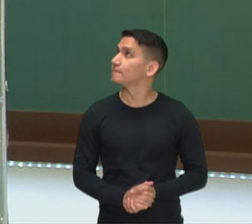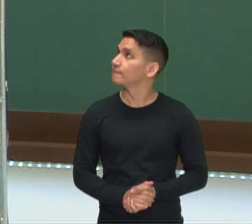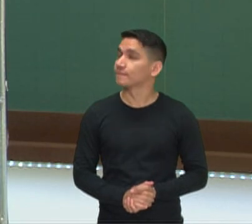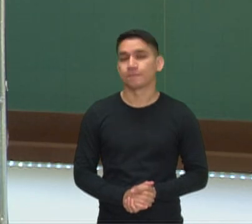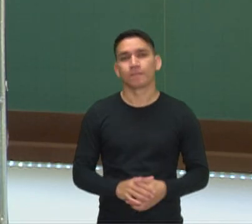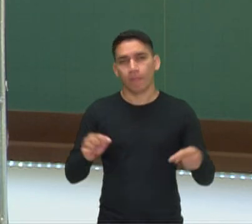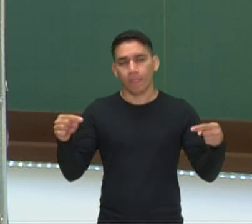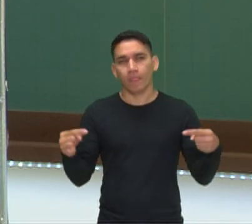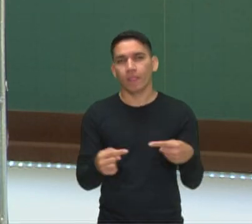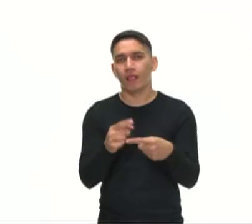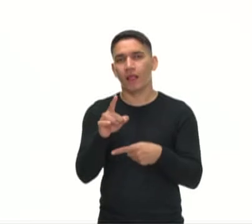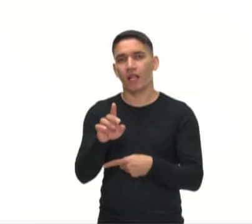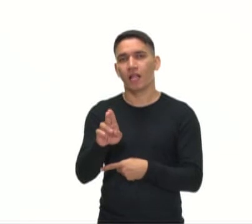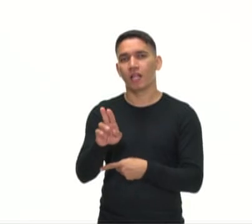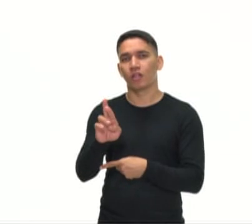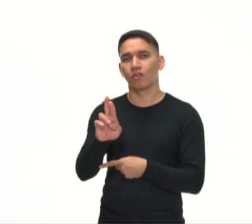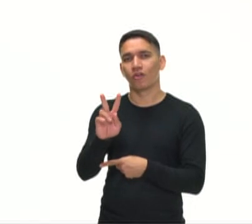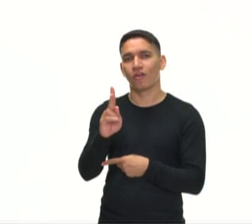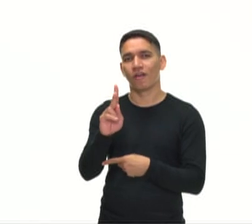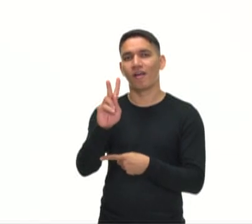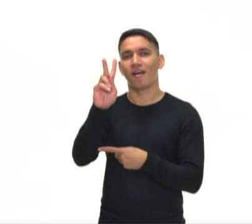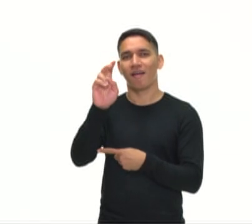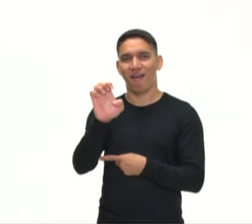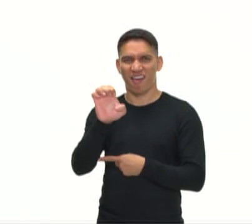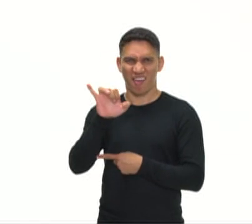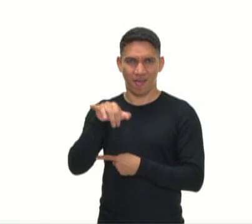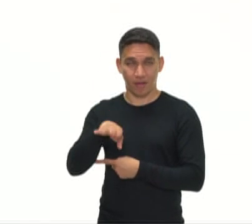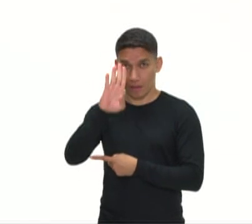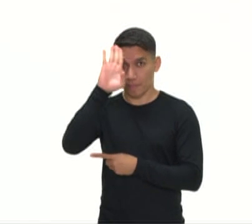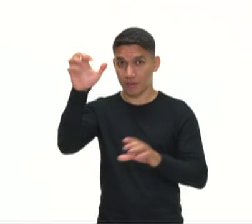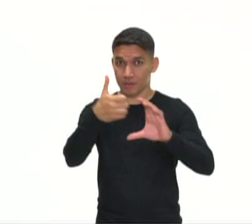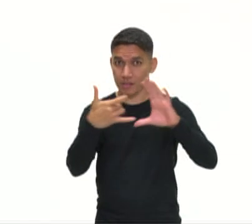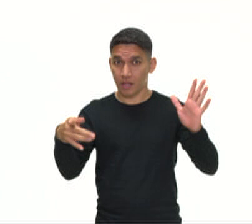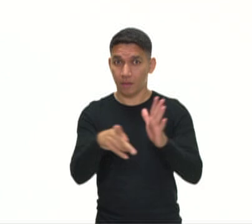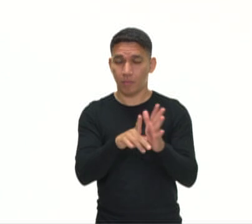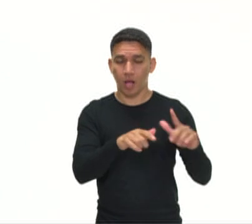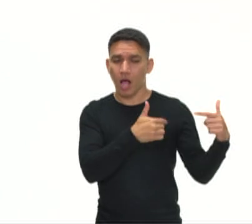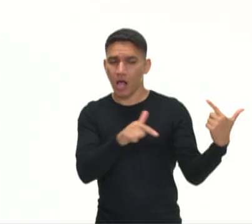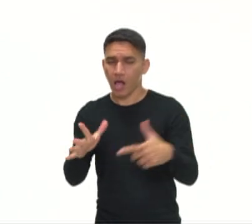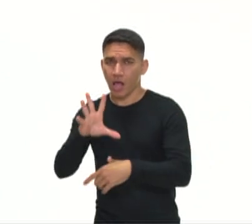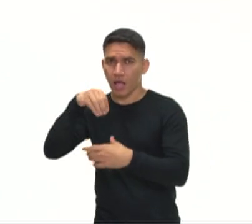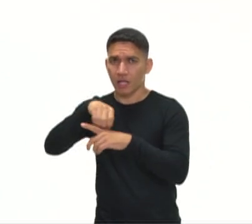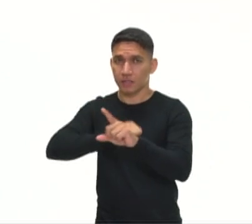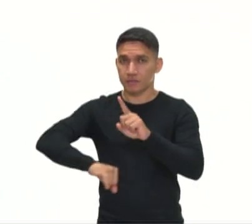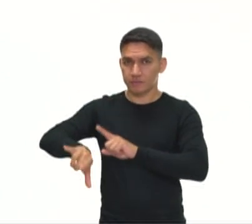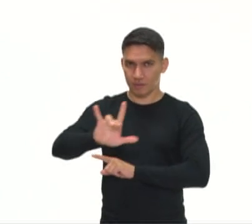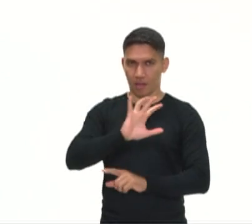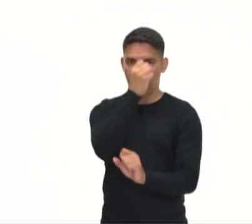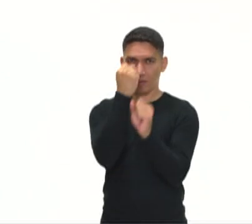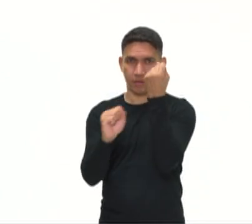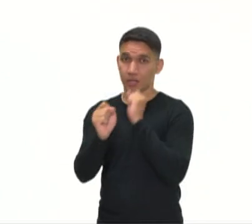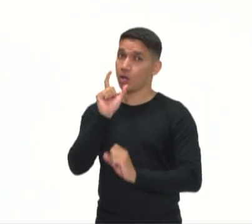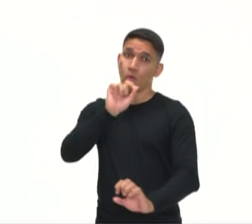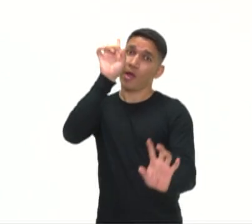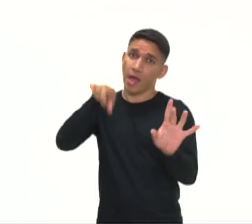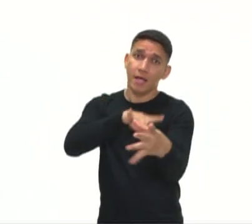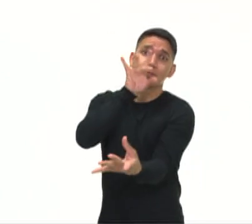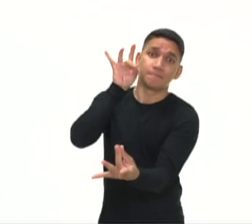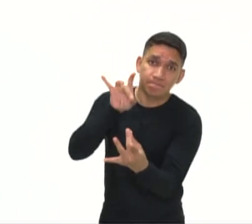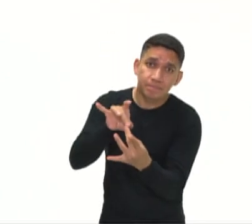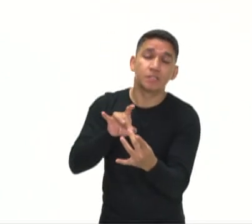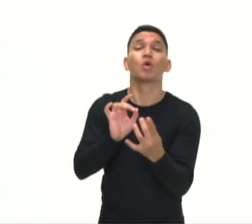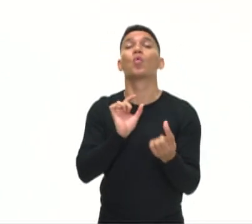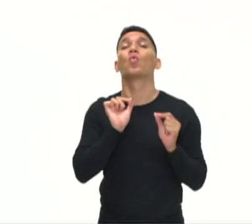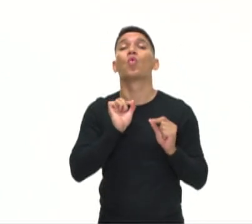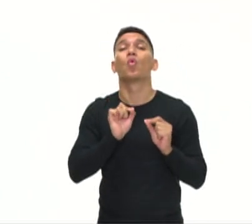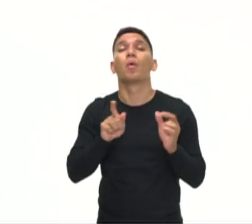Segundo Durkheim, a principal característica do trabalho nas sociedades industriais é a especialização, ou seja, as